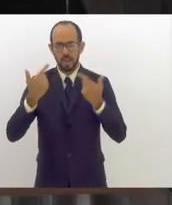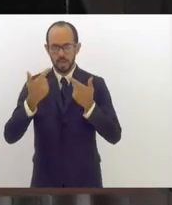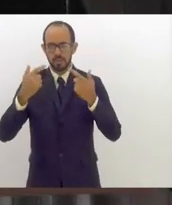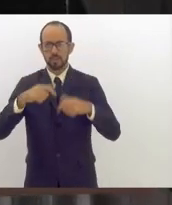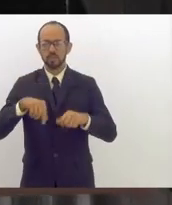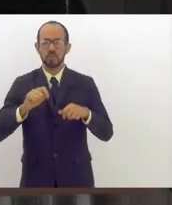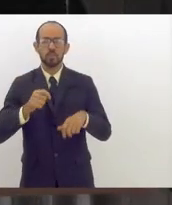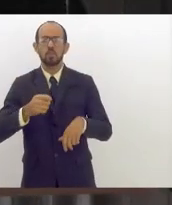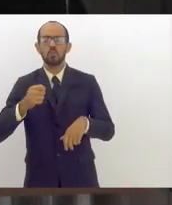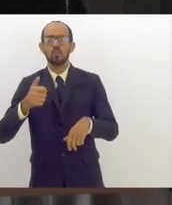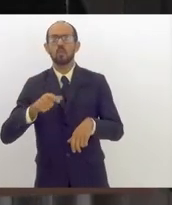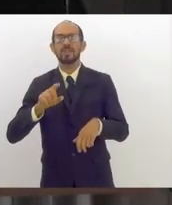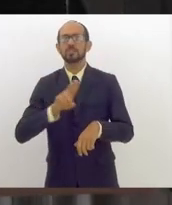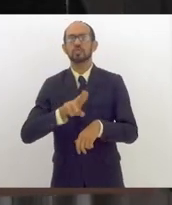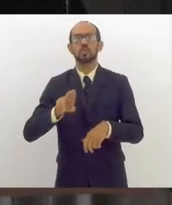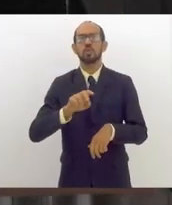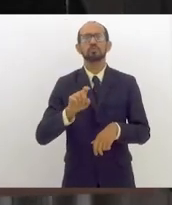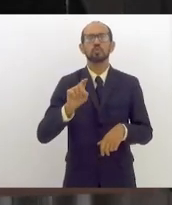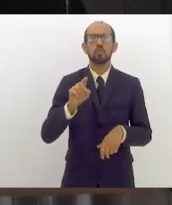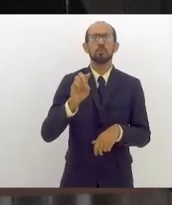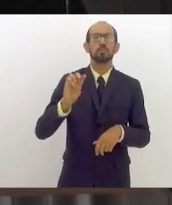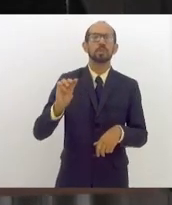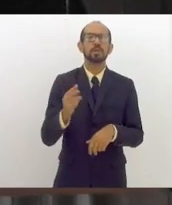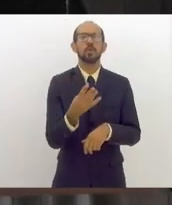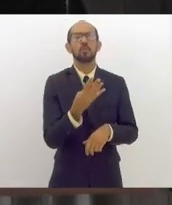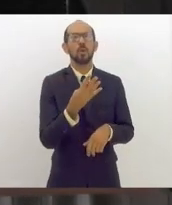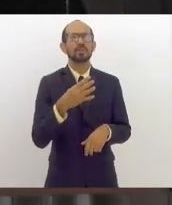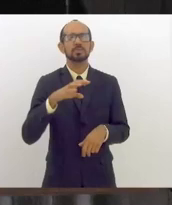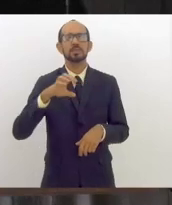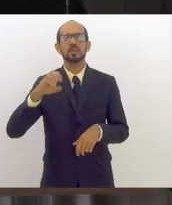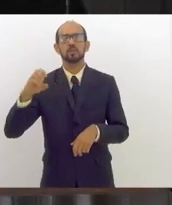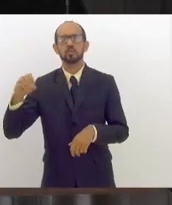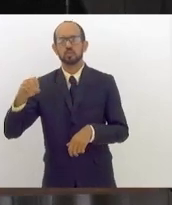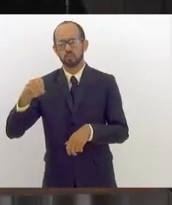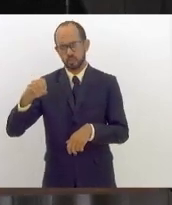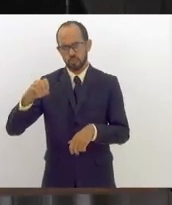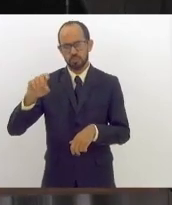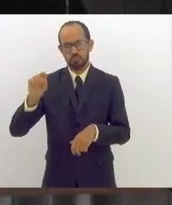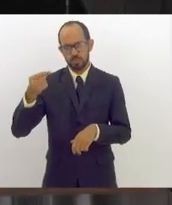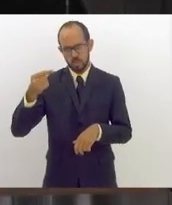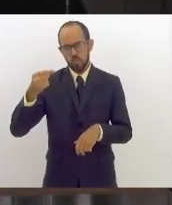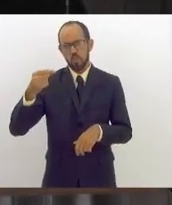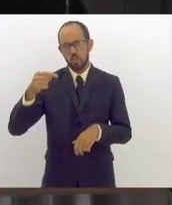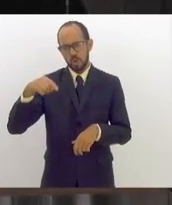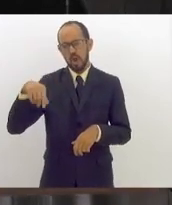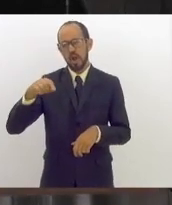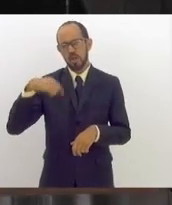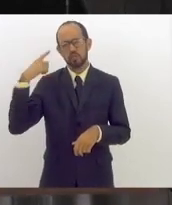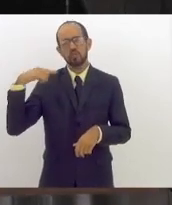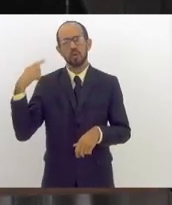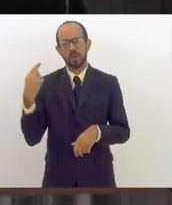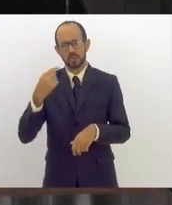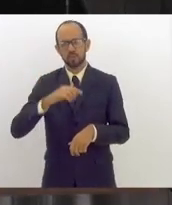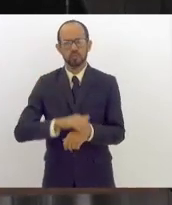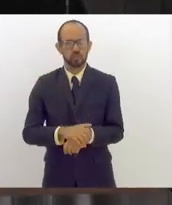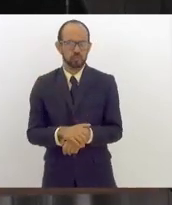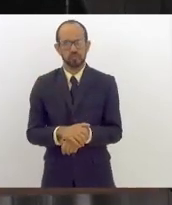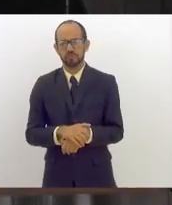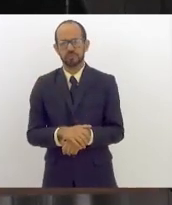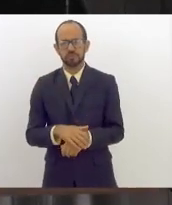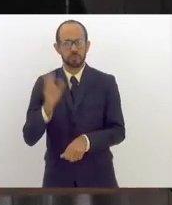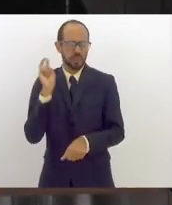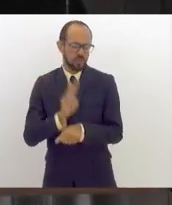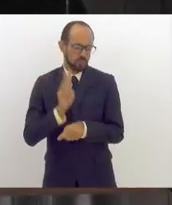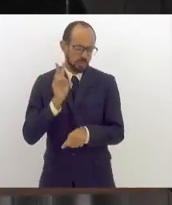e 400 mil advogados e advogados brasileiros somos uma classe desempenha diariamente o mundo nos público de defender